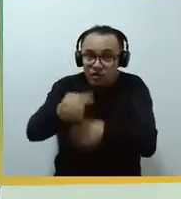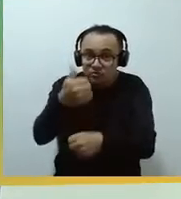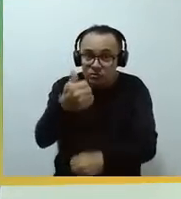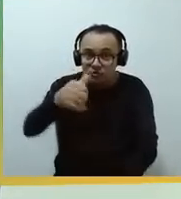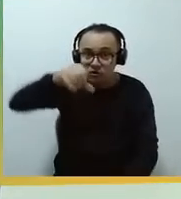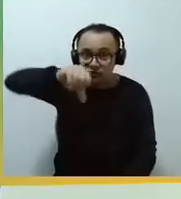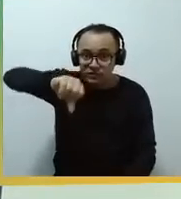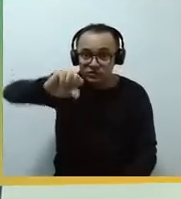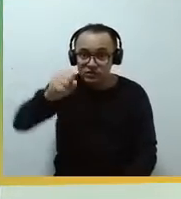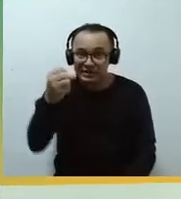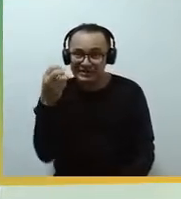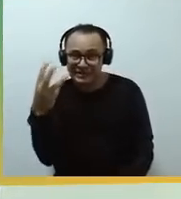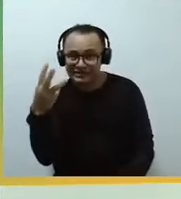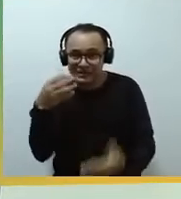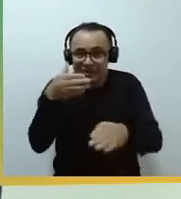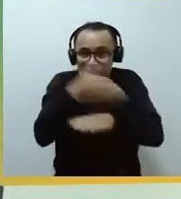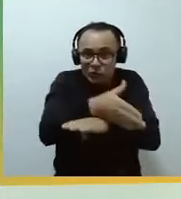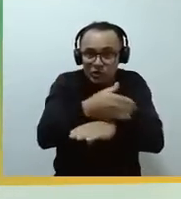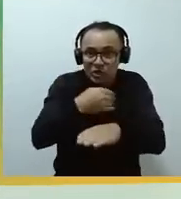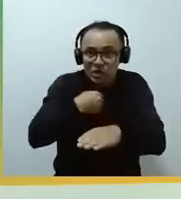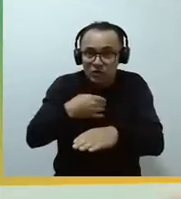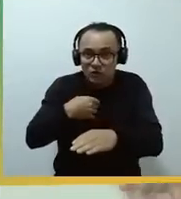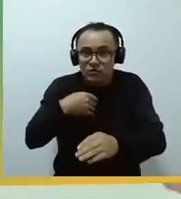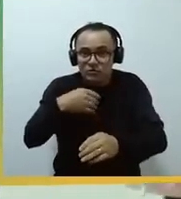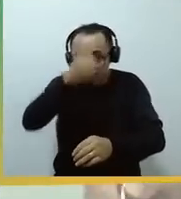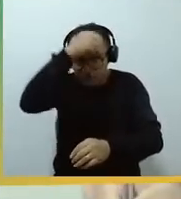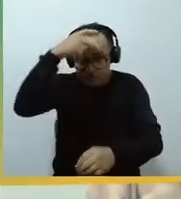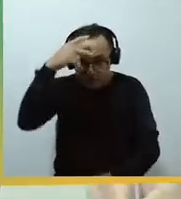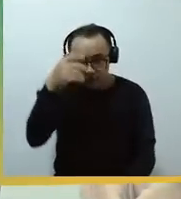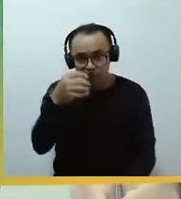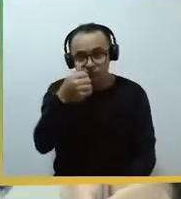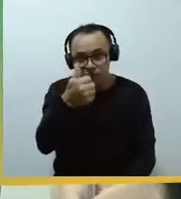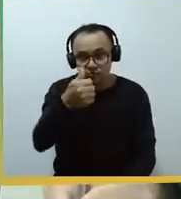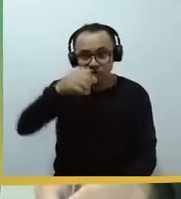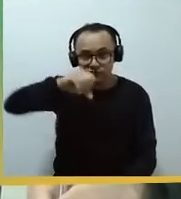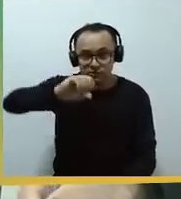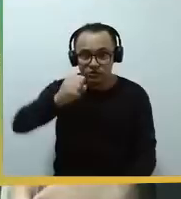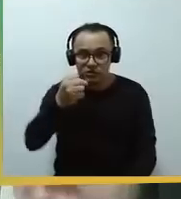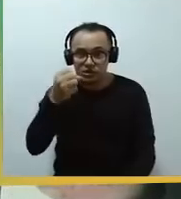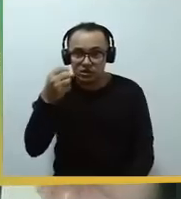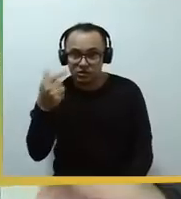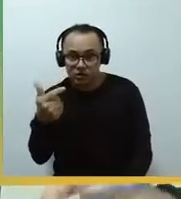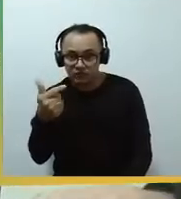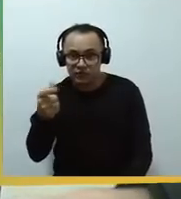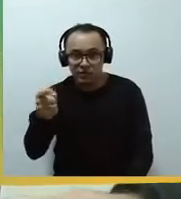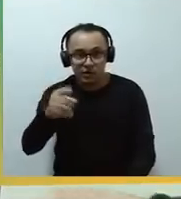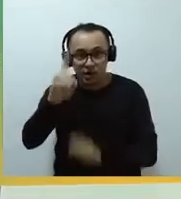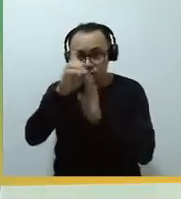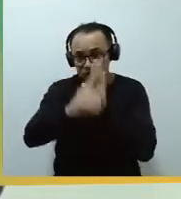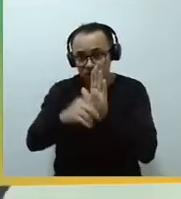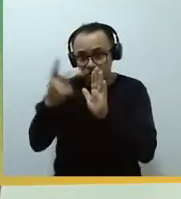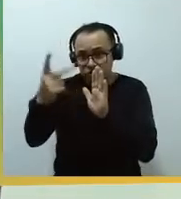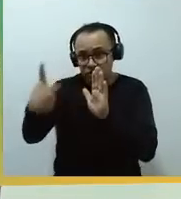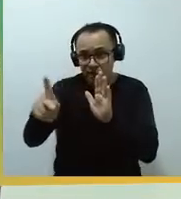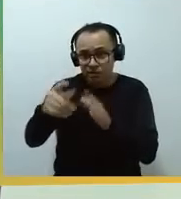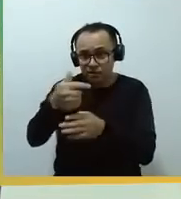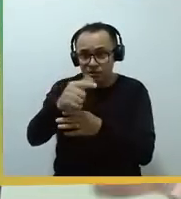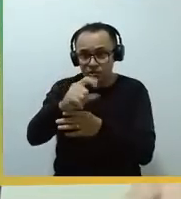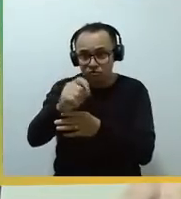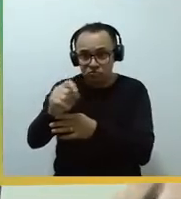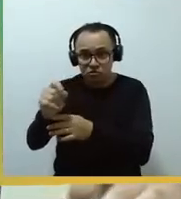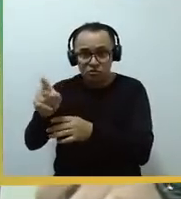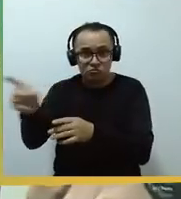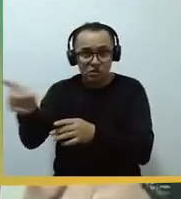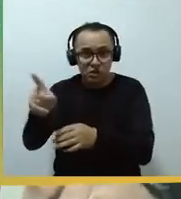83, eu fui prefeito em 89, ficou até 92... É um direito do cara, pô. E se em 2000 ele tirou licença sem remuneração,